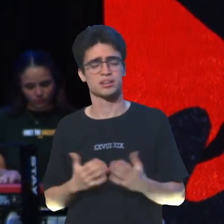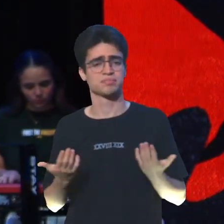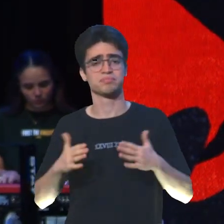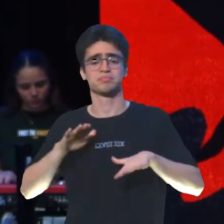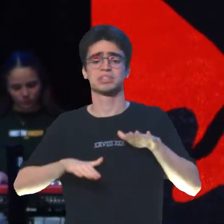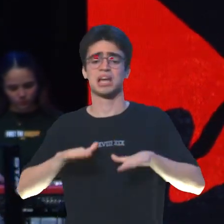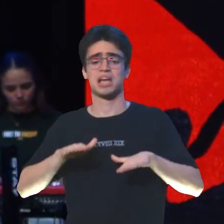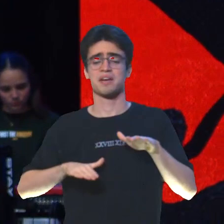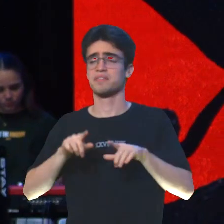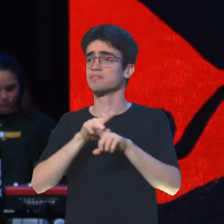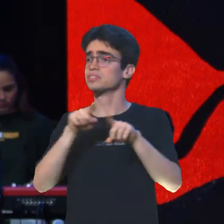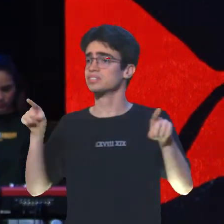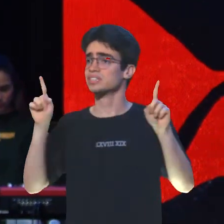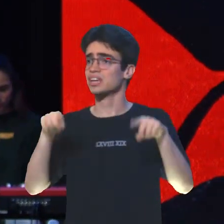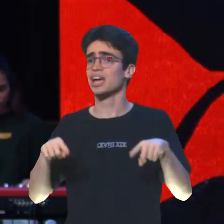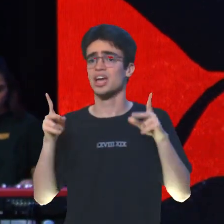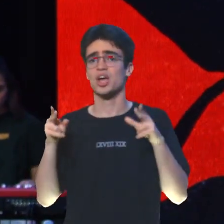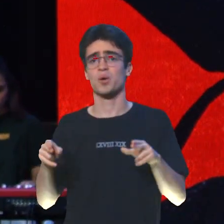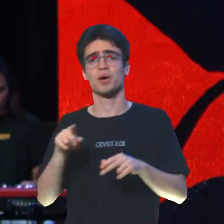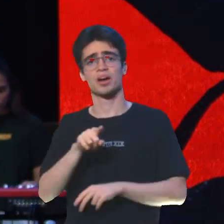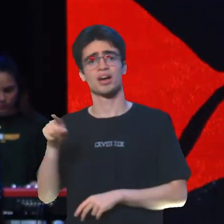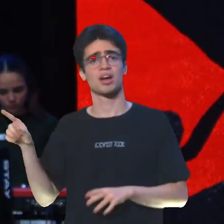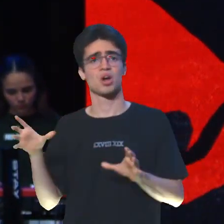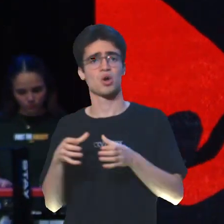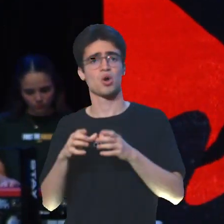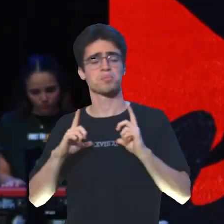Talvez vocês sejam esses israelitas